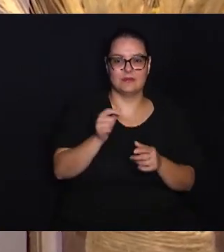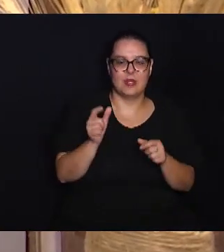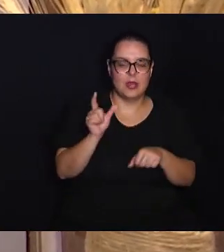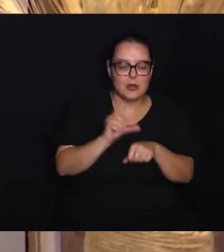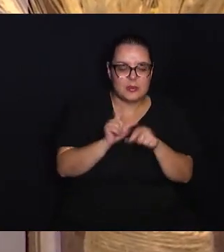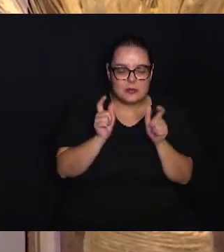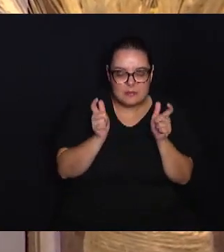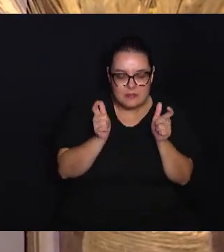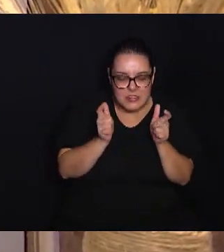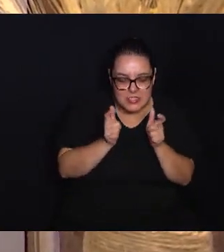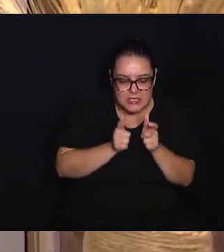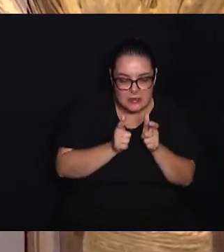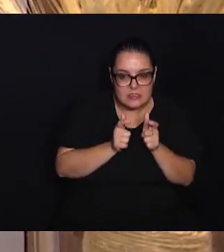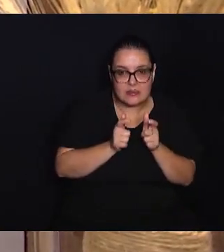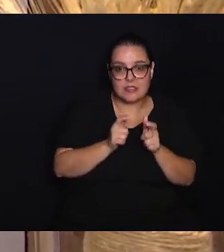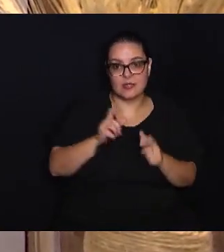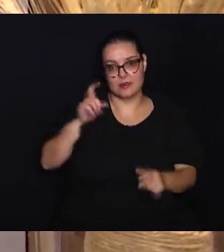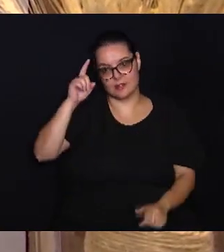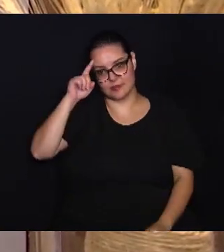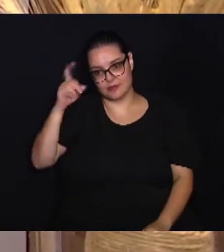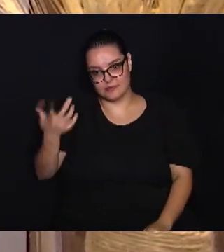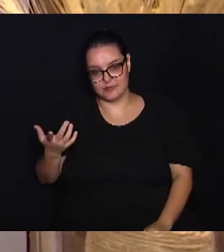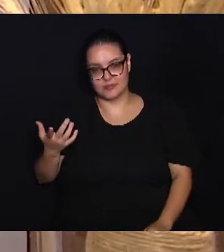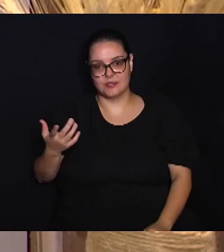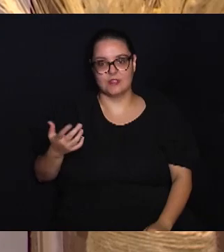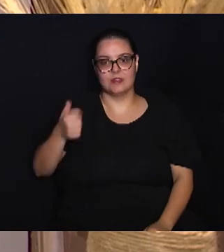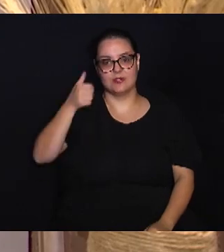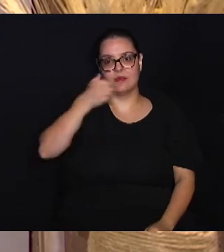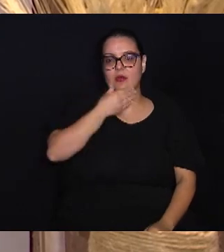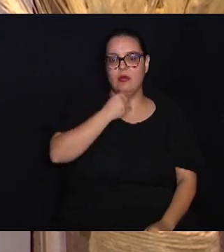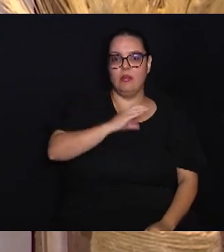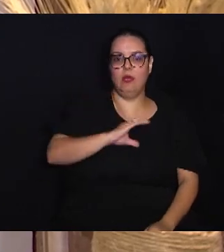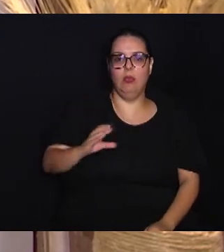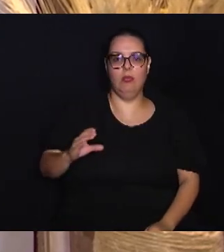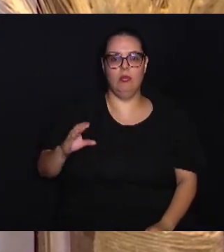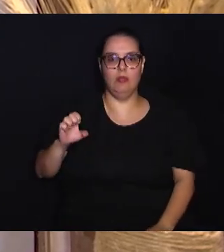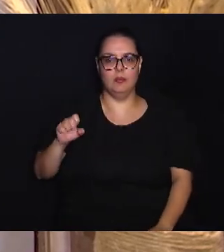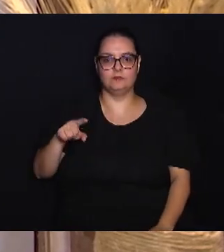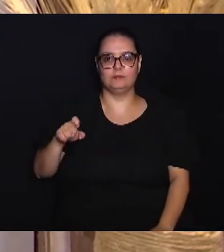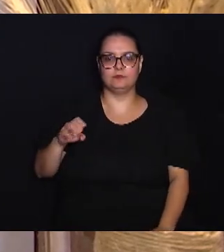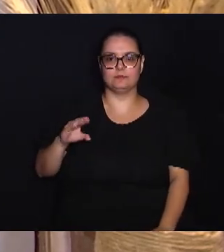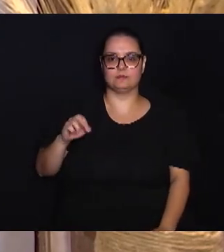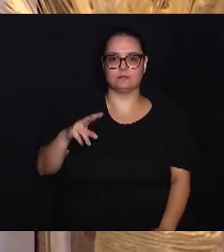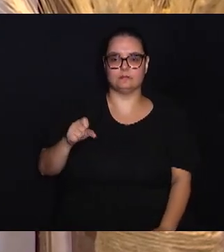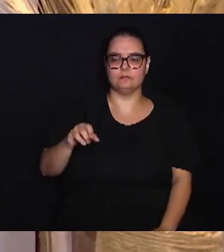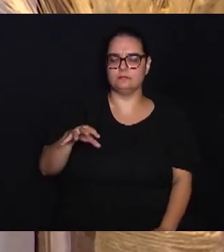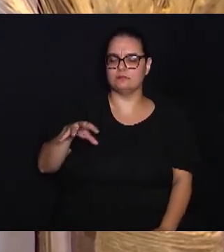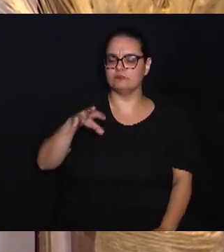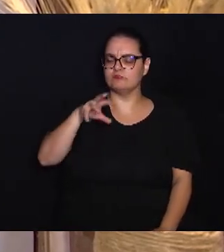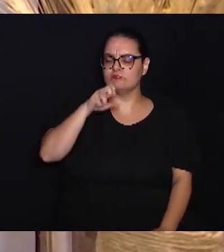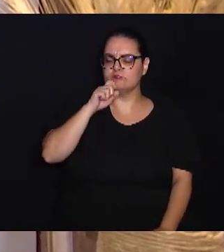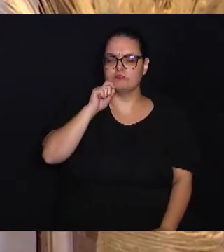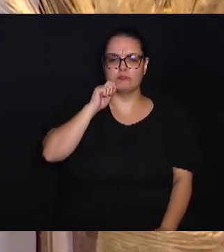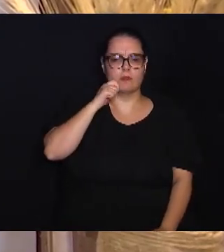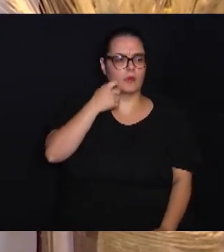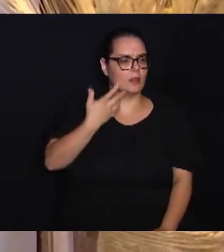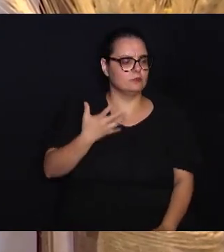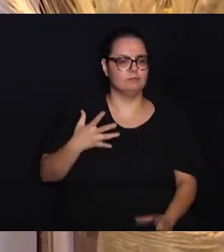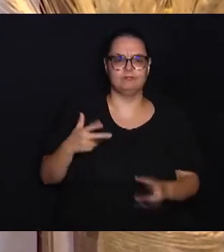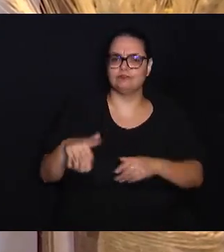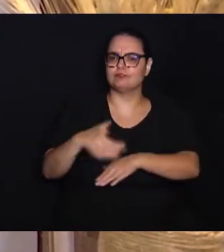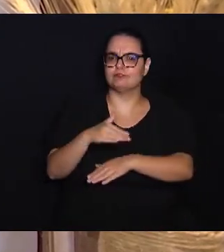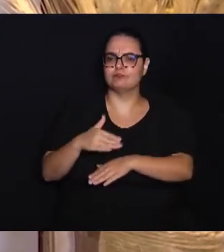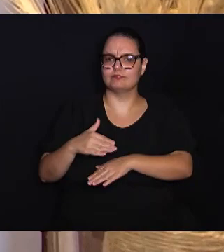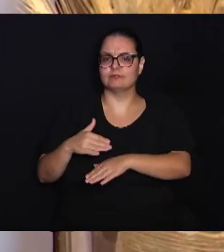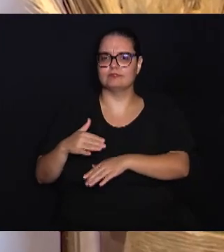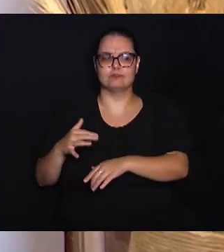quando era bem pequenininho um belo dia fui levar o meu meu cunhado numa excurção E aí aquela fome aquele cheiro de pão que todo mundo da rua